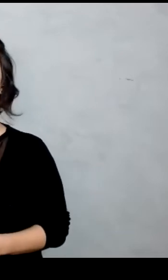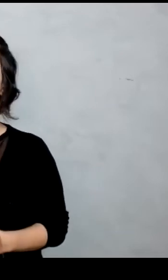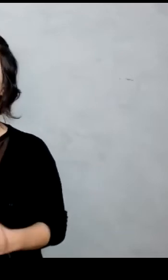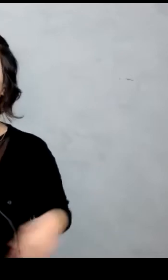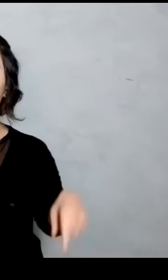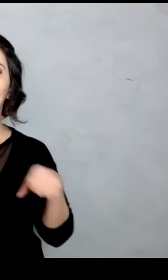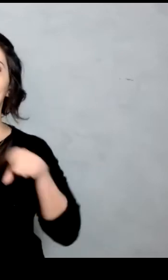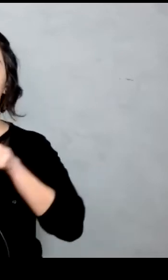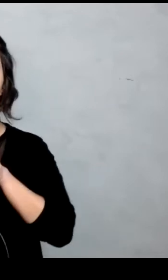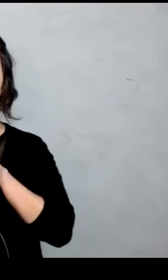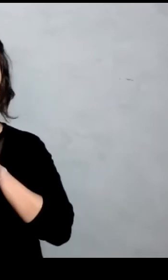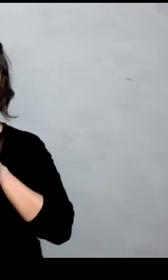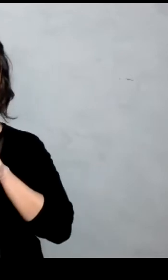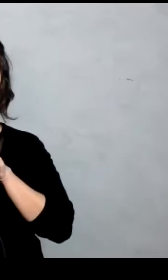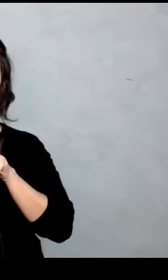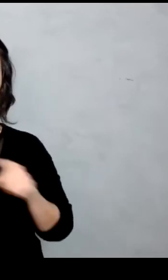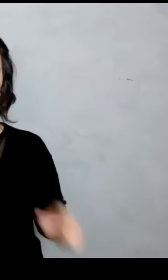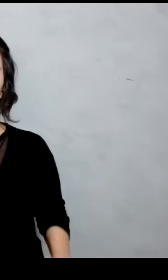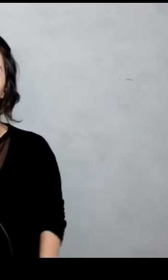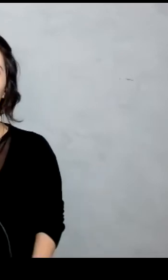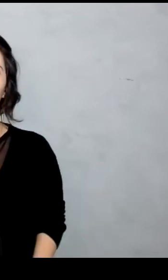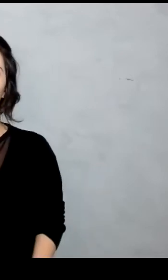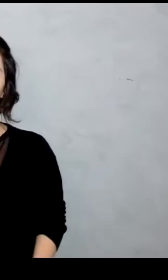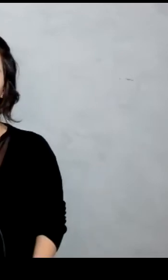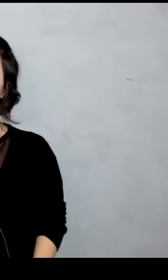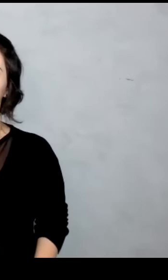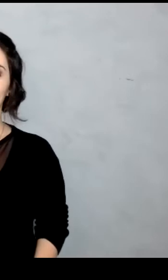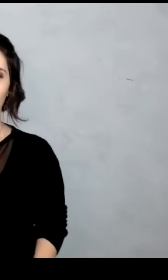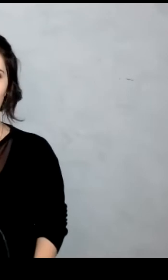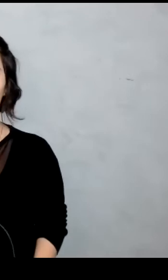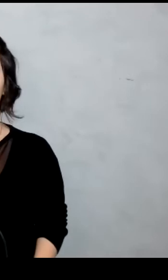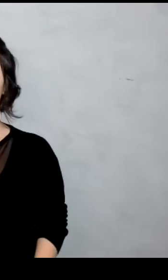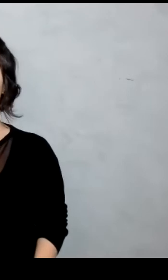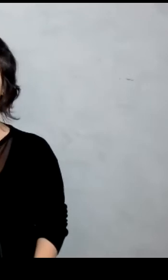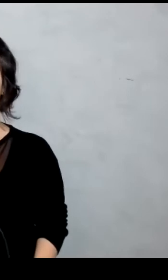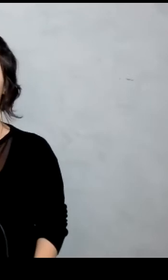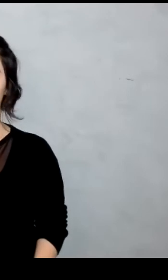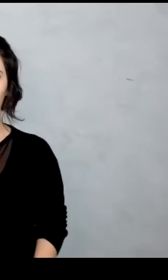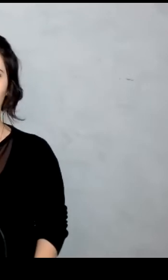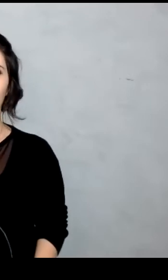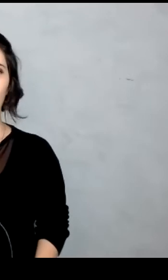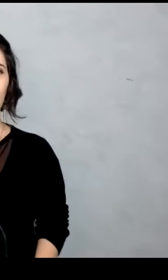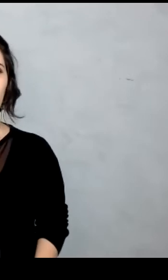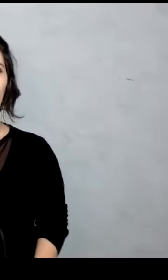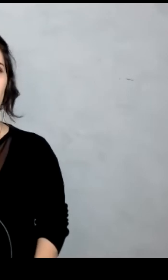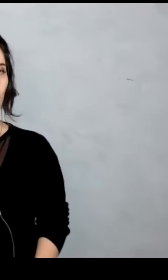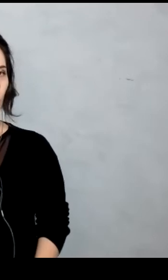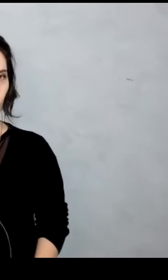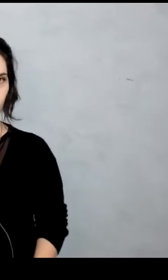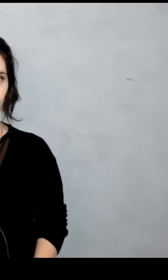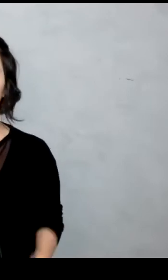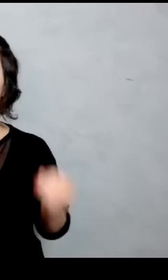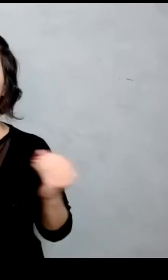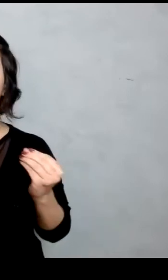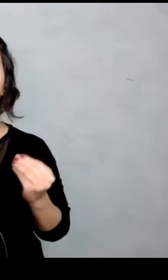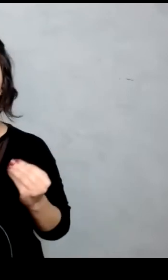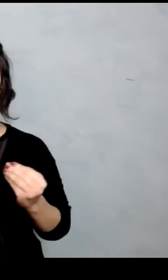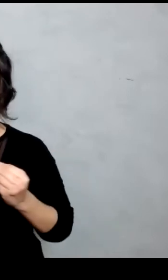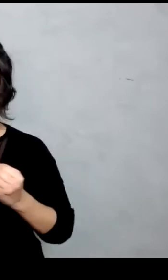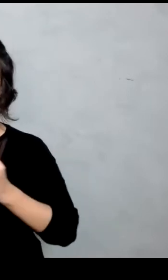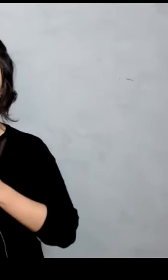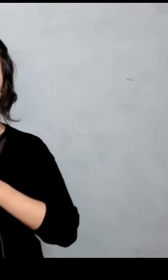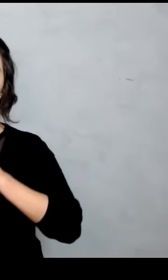Roberto Marinho. A reconstrução do museu, ele teve como patrocinador master a